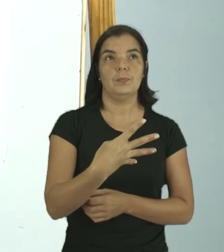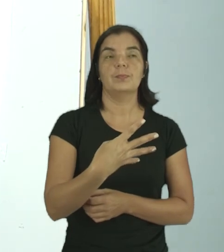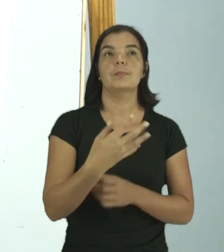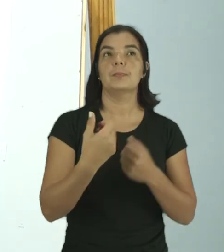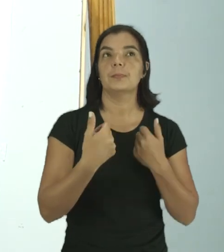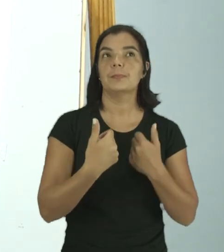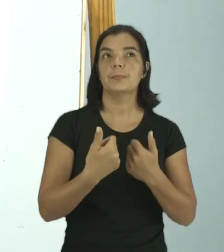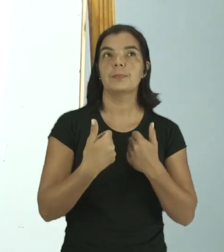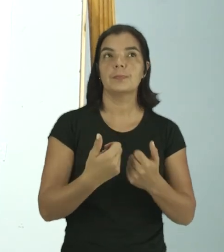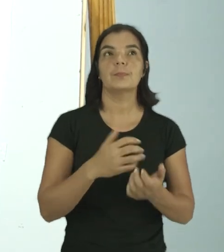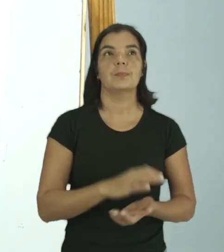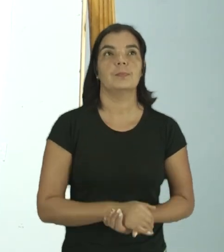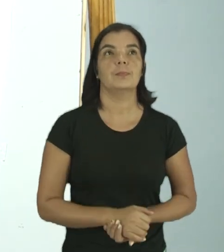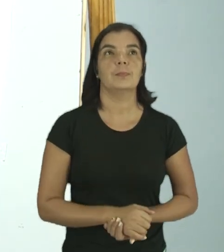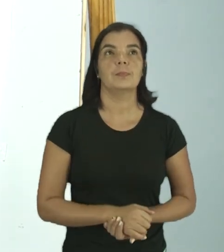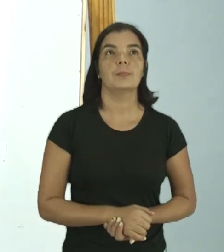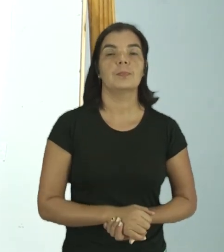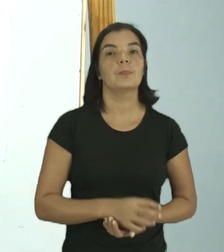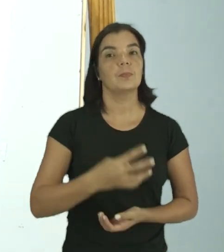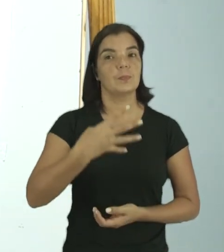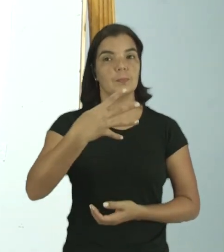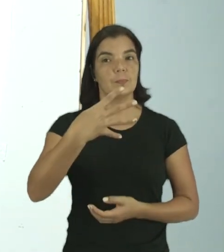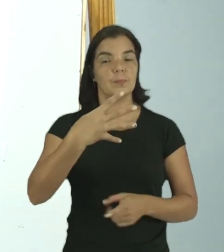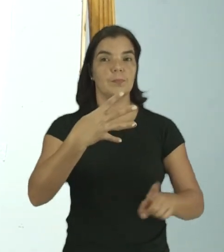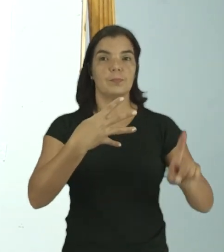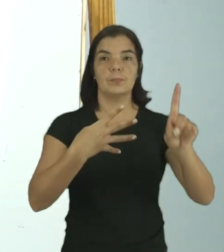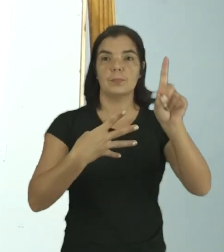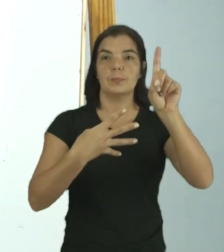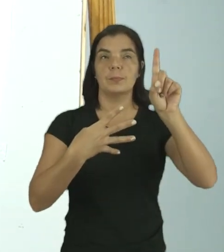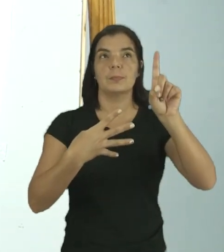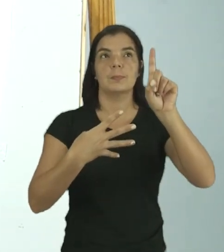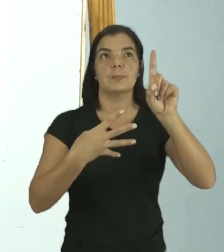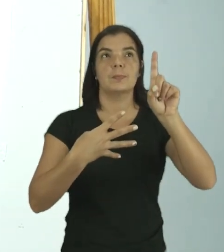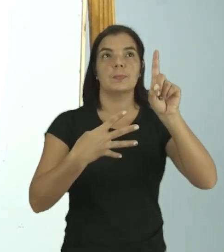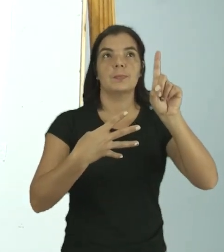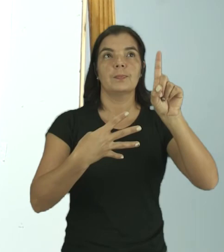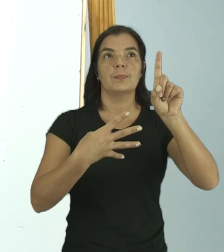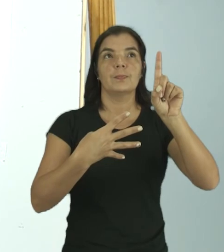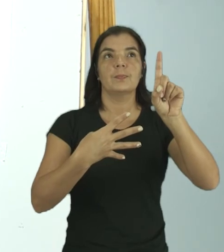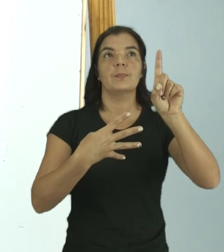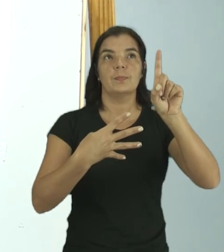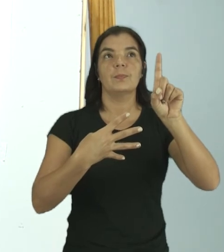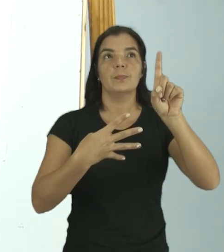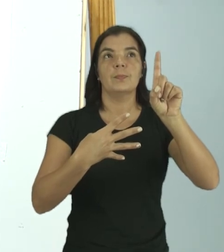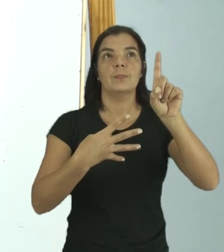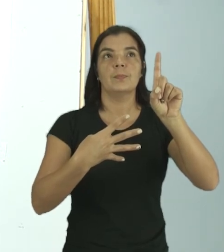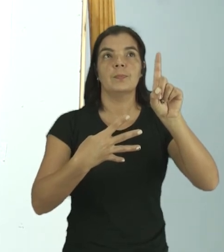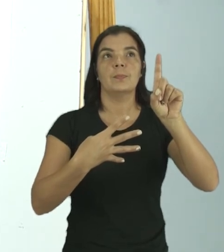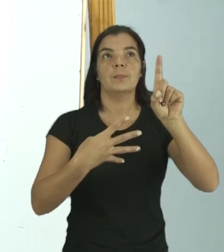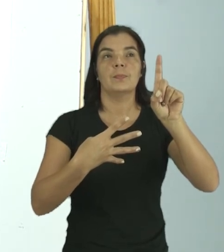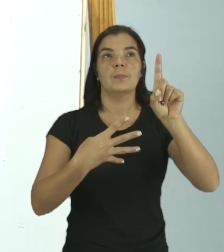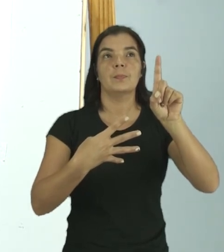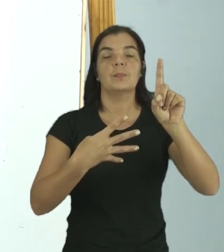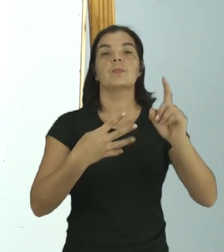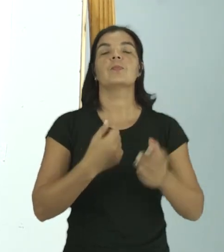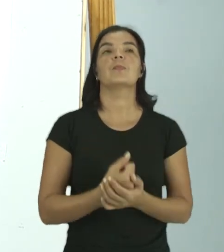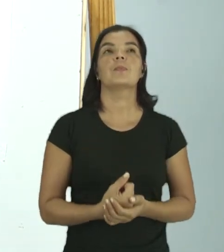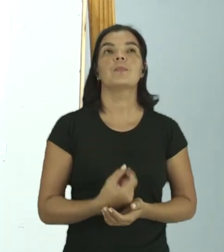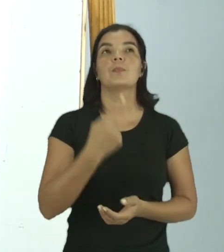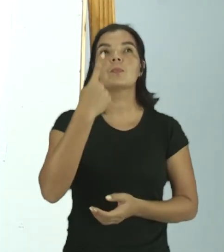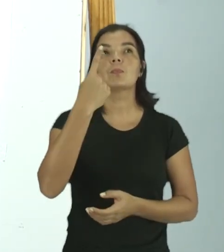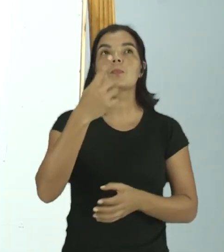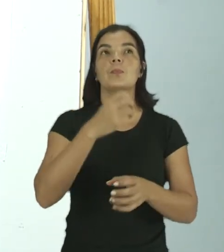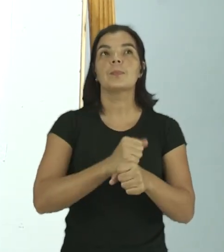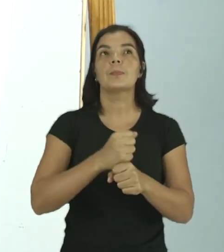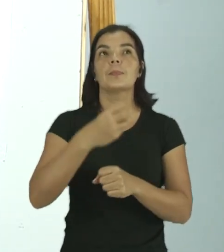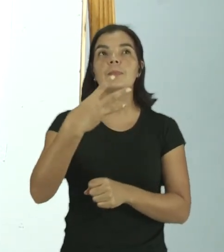muito bem 14 fica a unidade sob um da de o próximo número